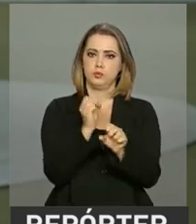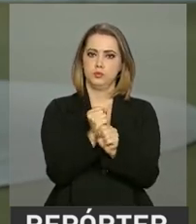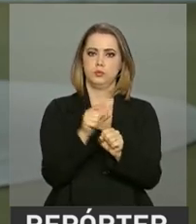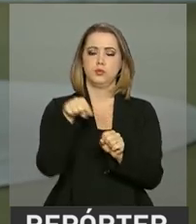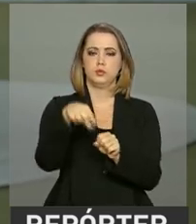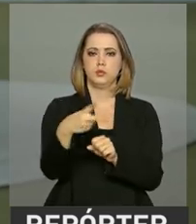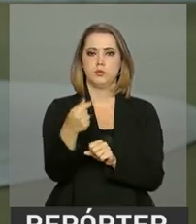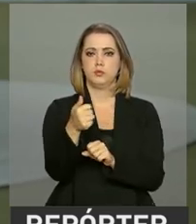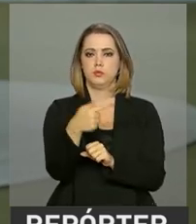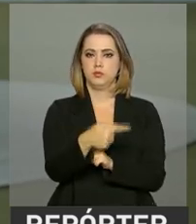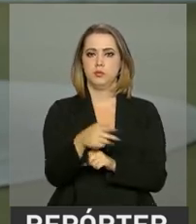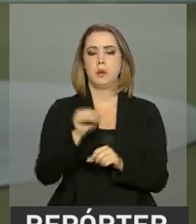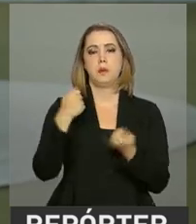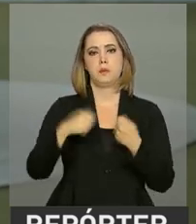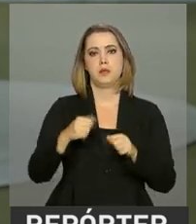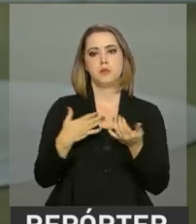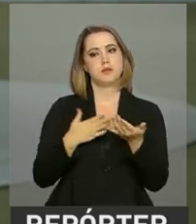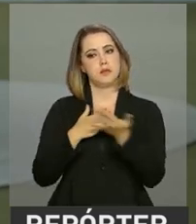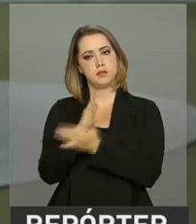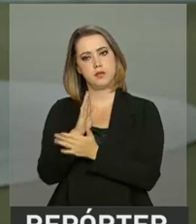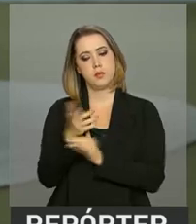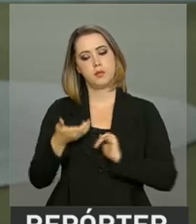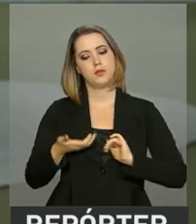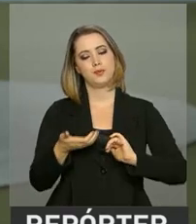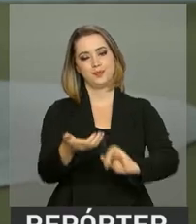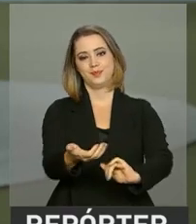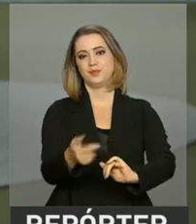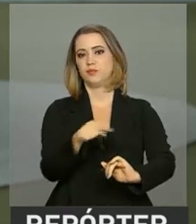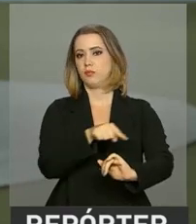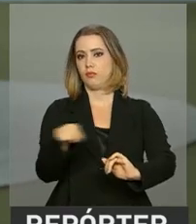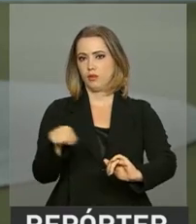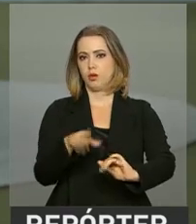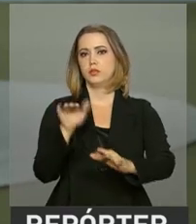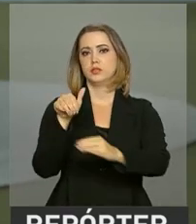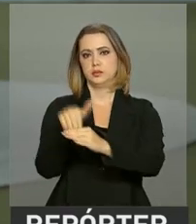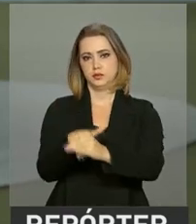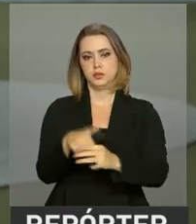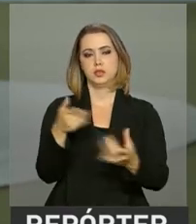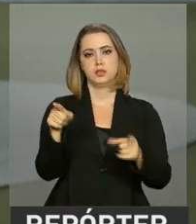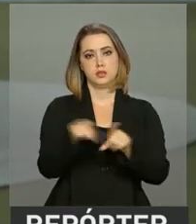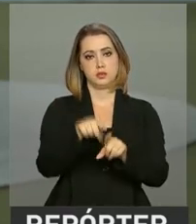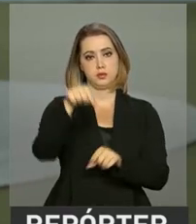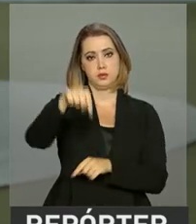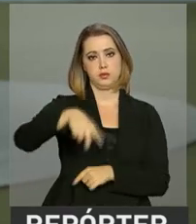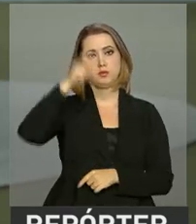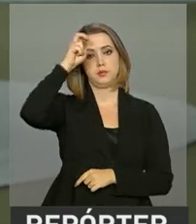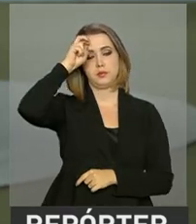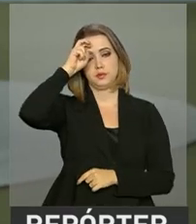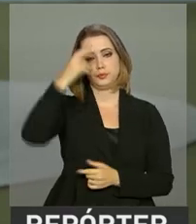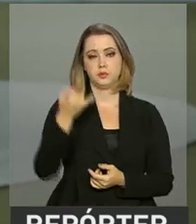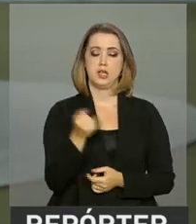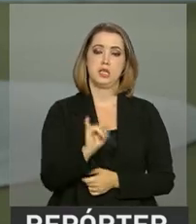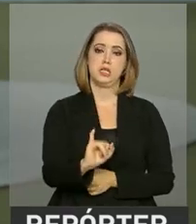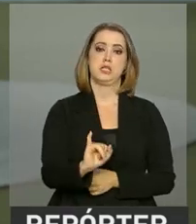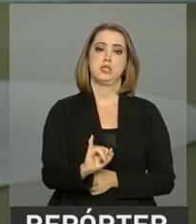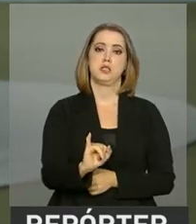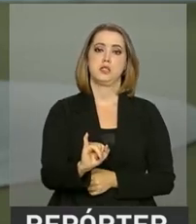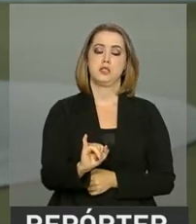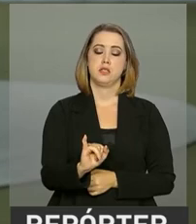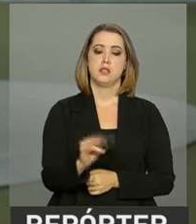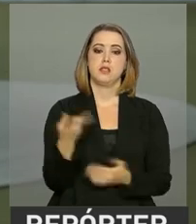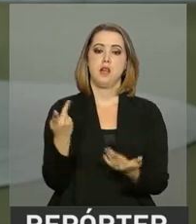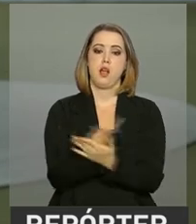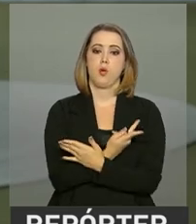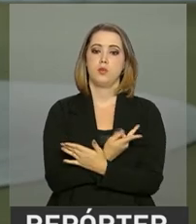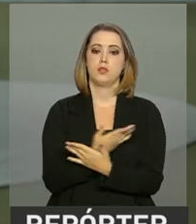2017 tende a ser aprovado numa sessão do Congresso Nacional prevista para ocorrer nesta quinta-feira. Caso isso